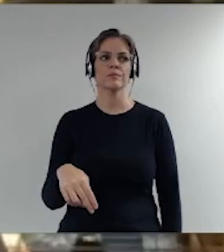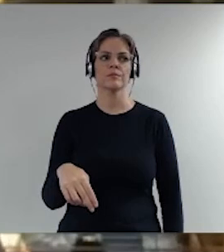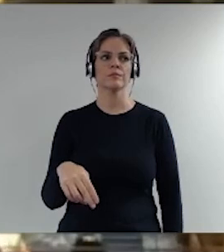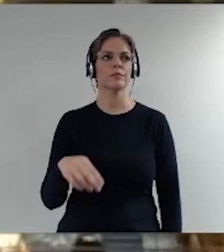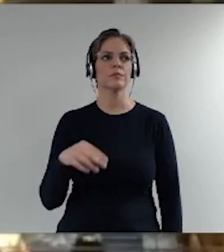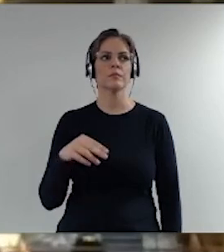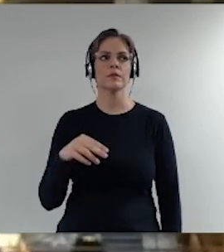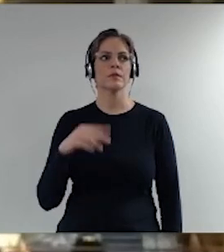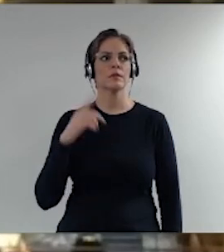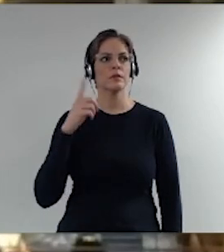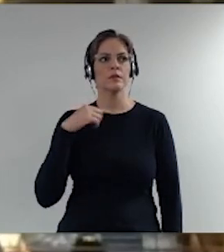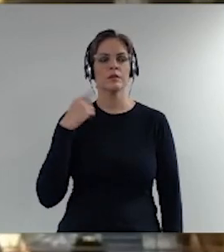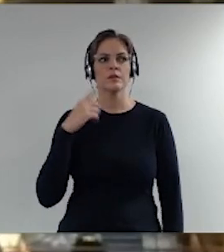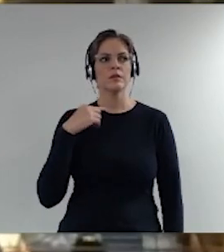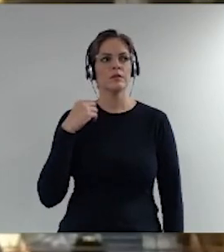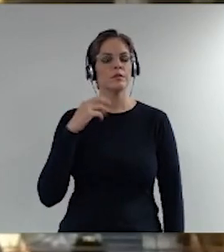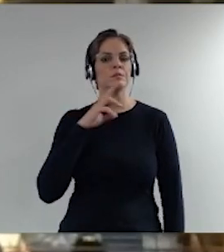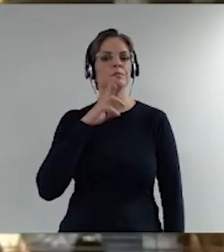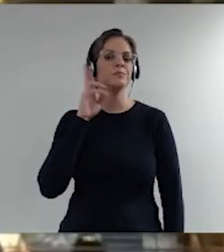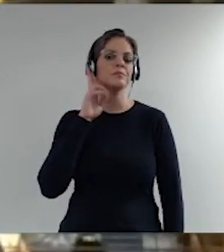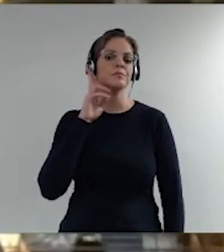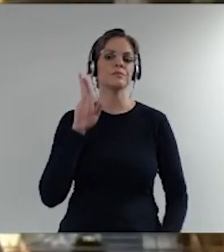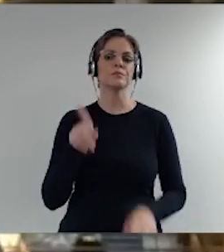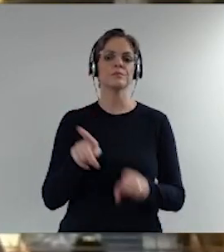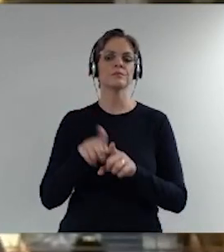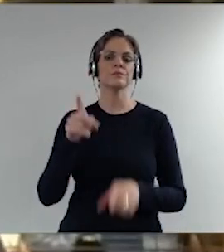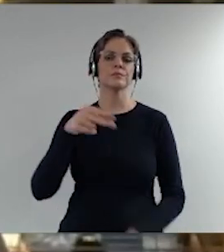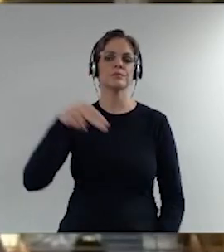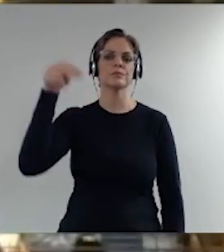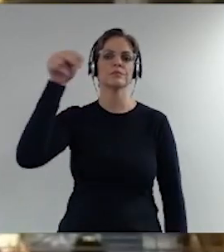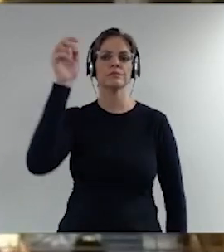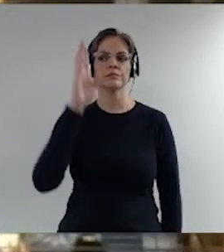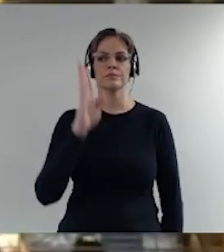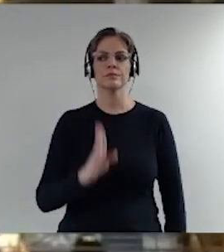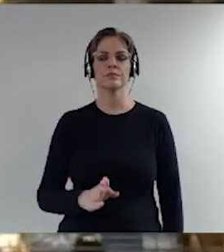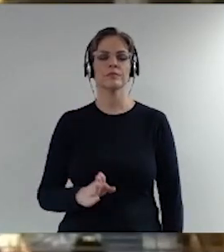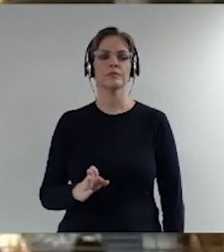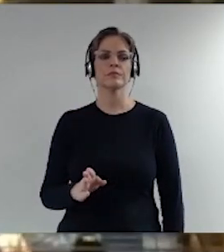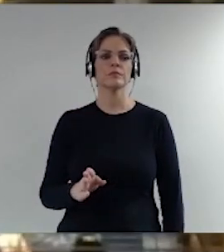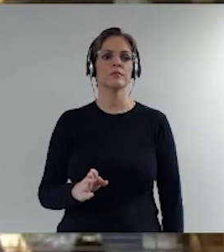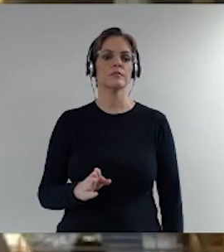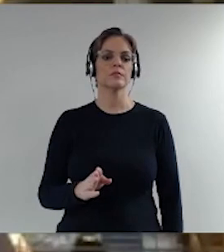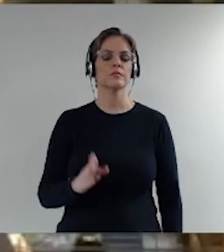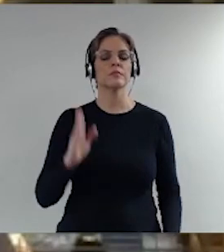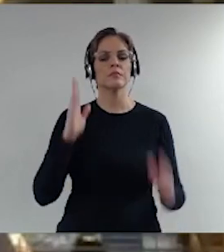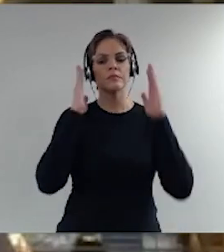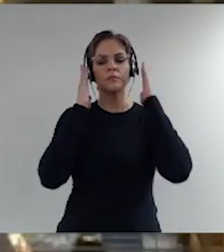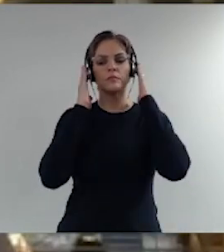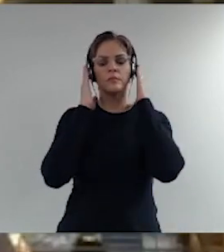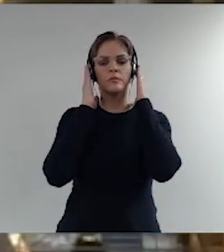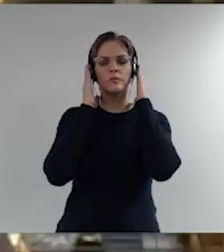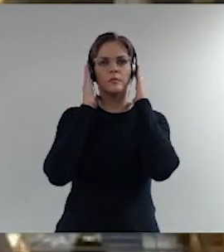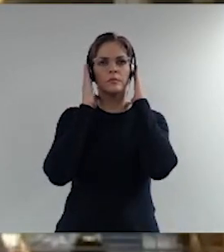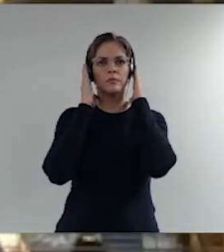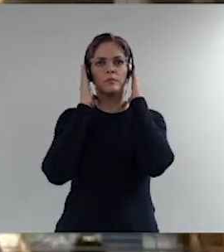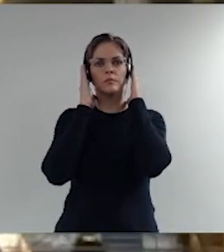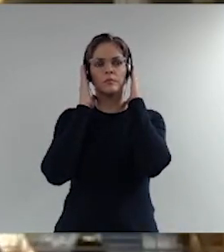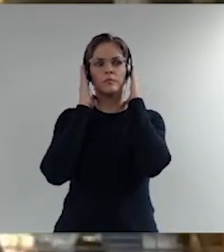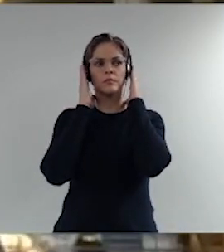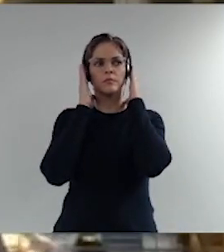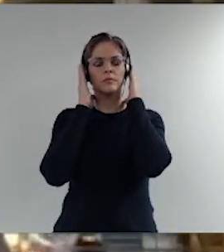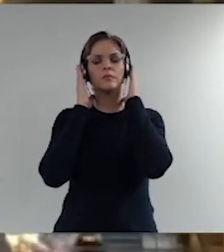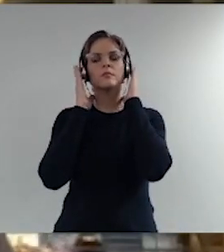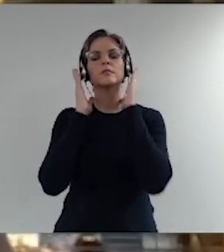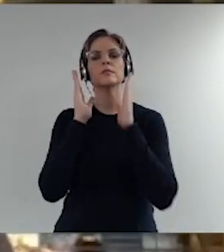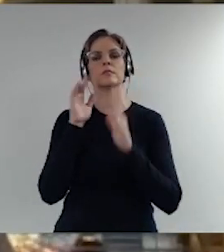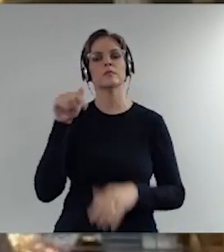de Rondônia, mas por que não dizer a advocacia do norte do país, esse nosso país tão diverso, né, Elton, que nos permite